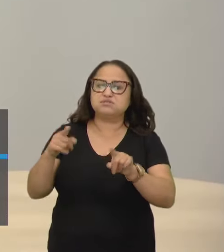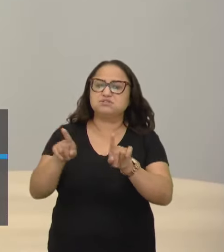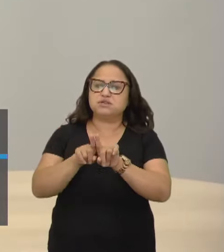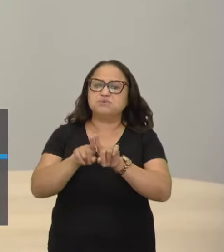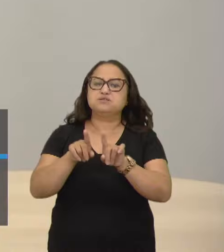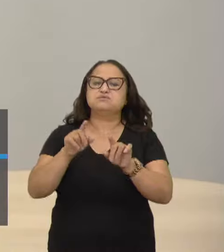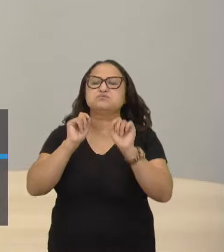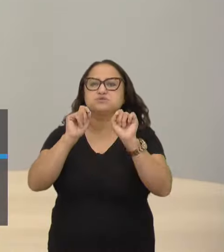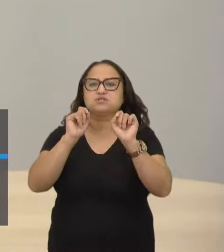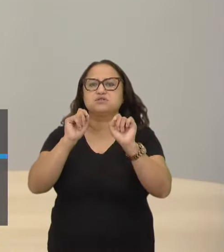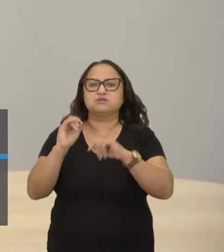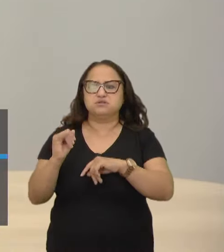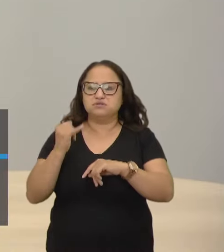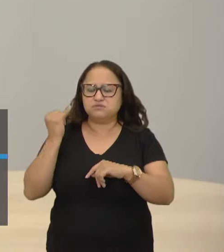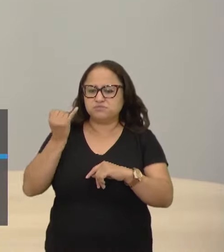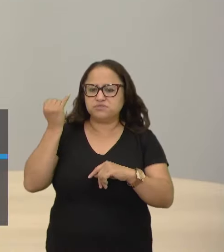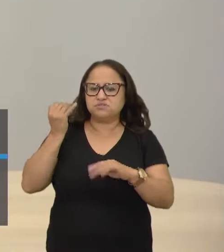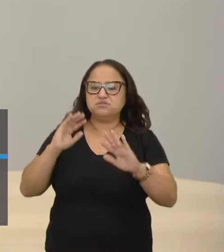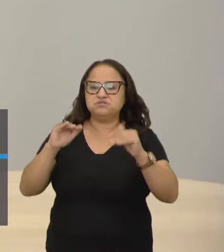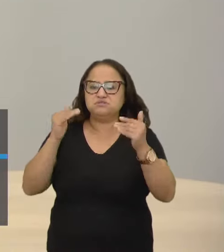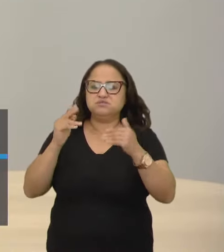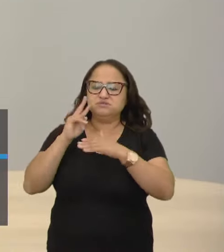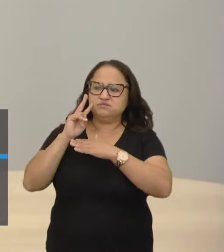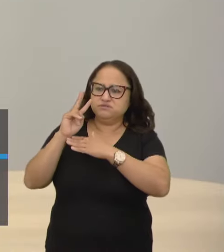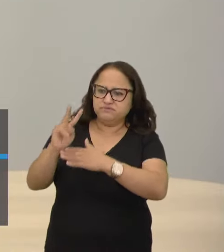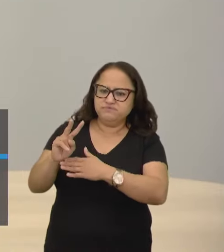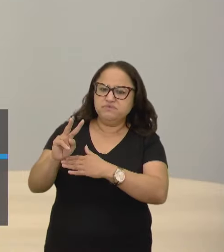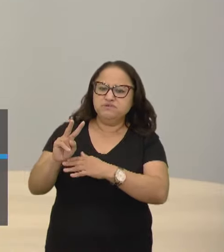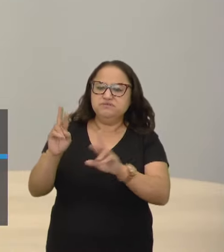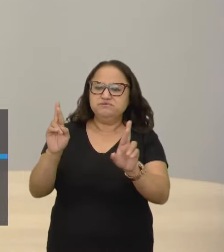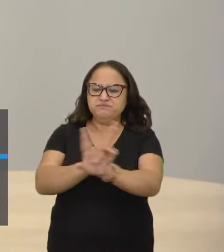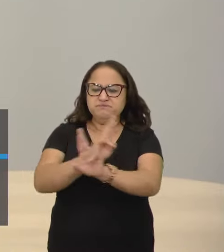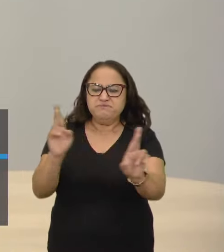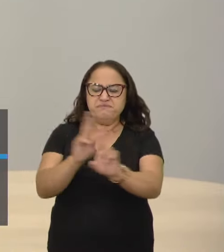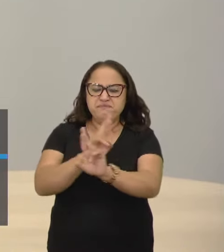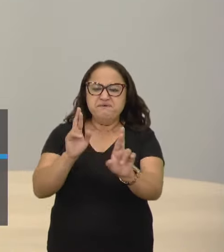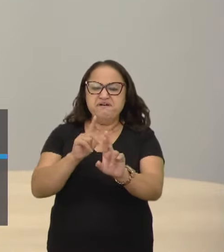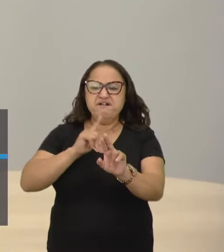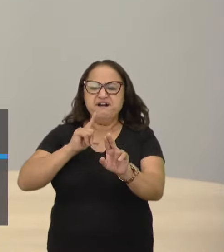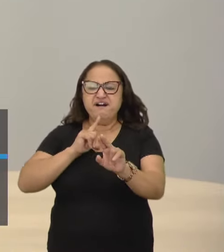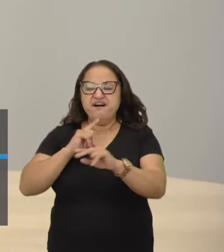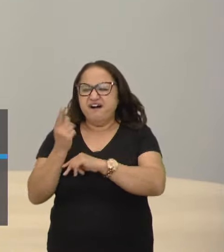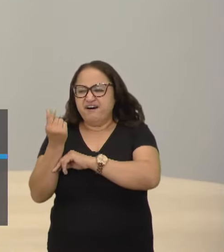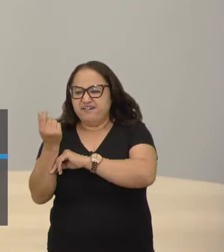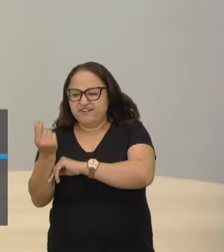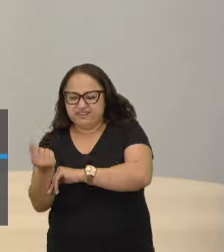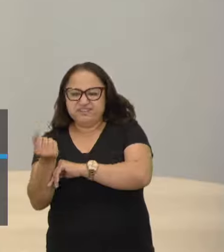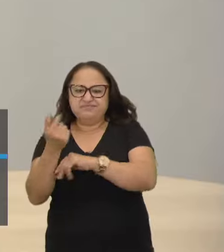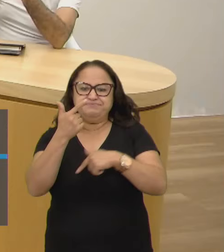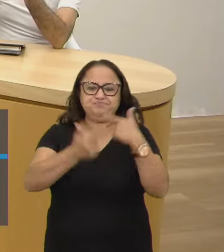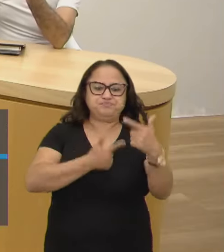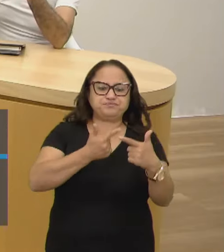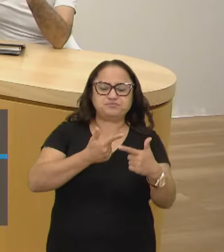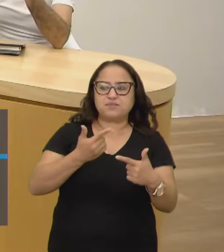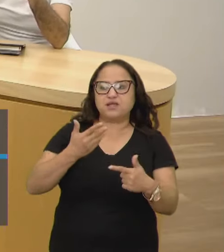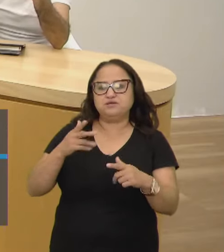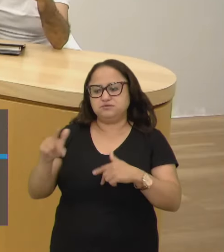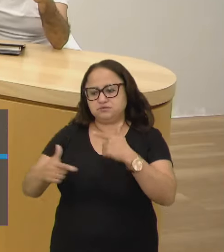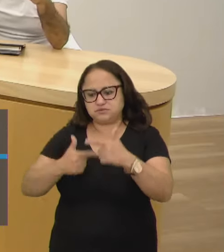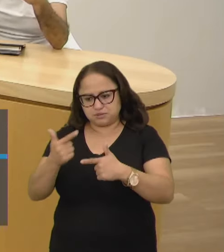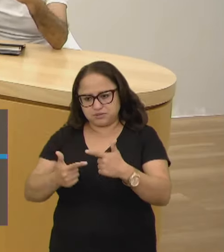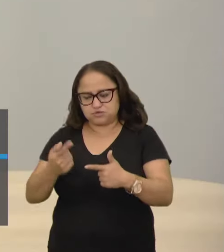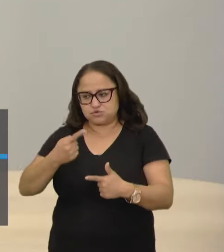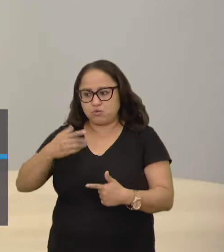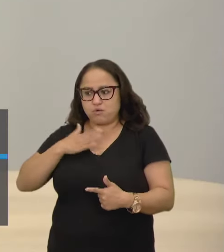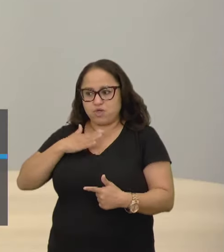importante, que quando a gente olha essa relação dos fluxos de riqueza, trabalhadores como eu, como você, como a grande maioria